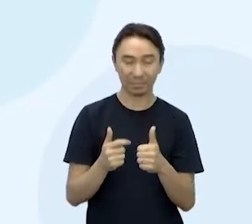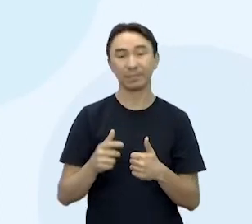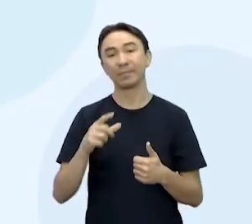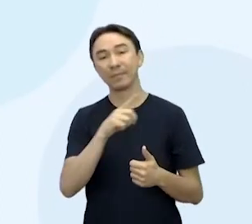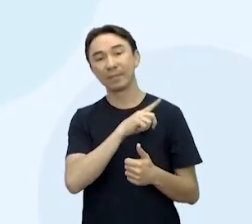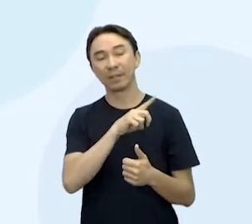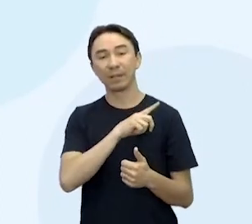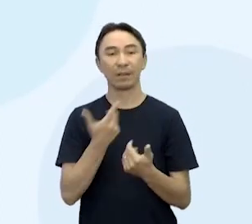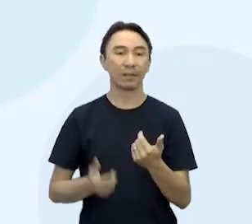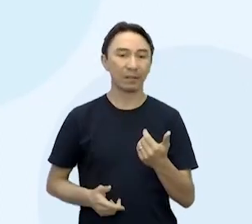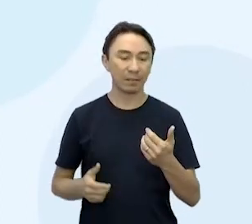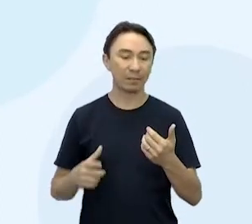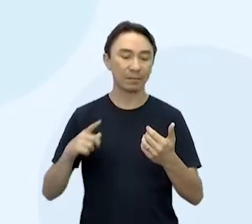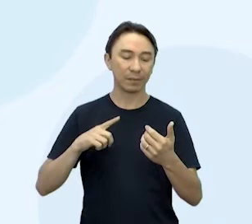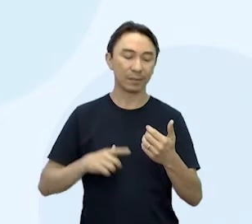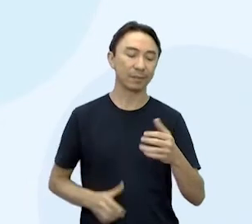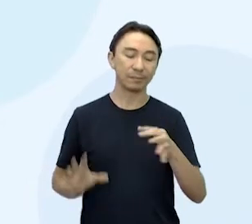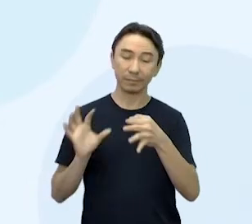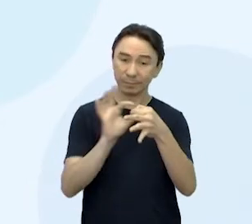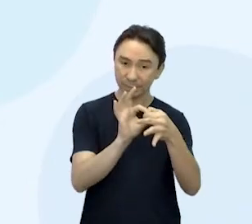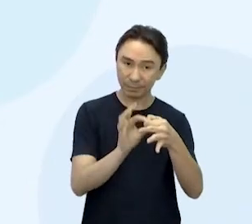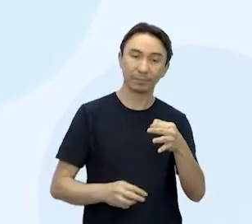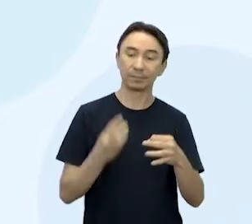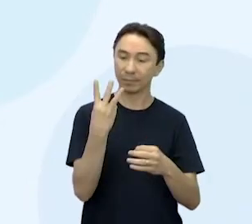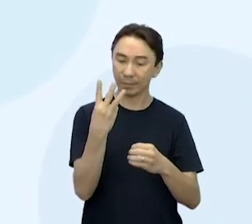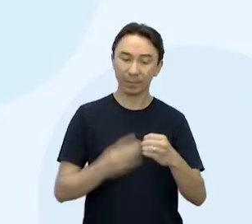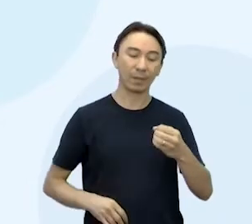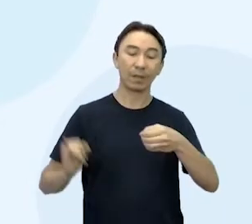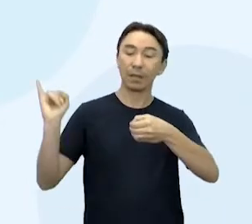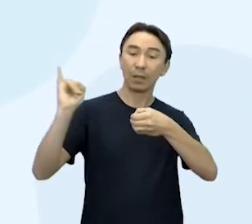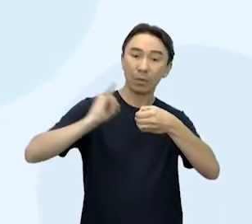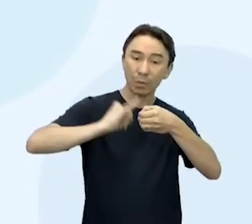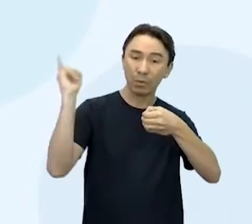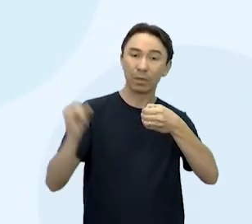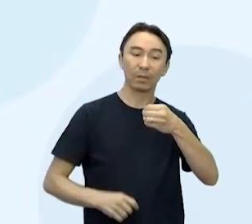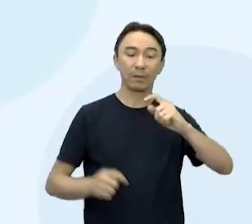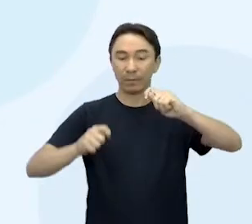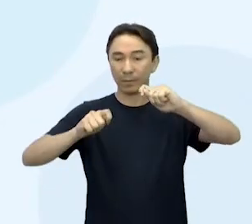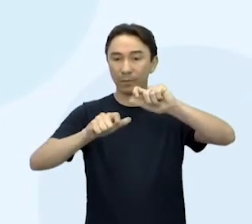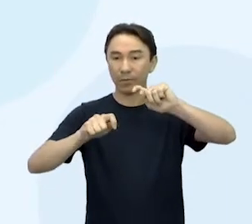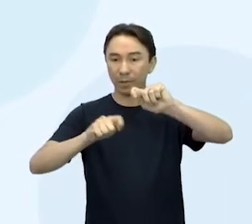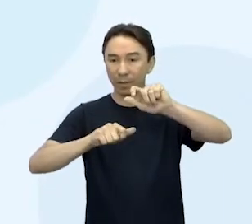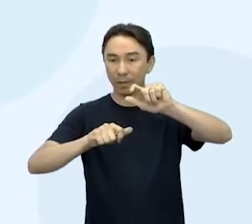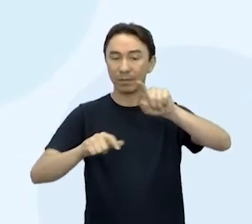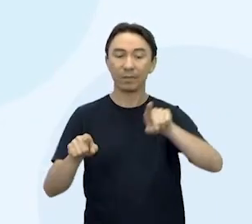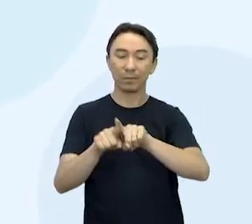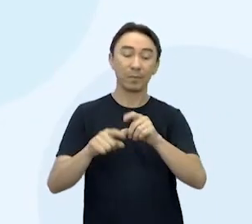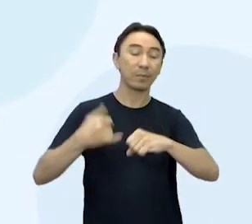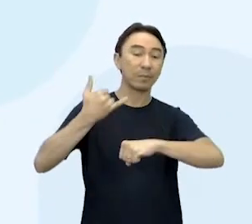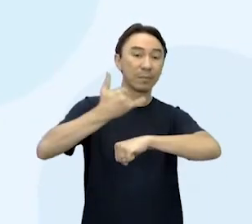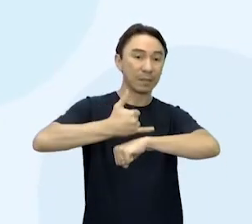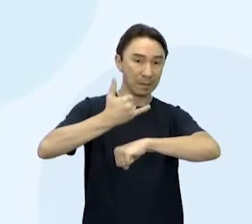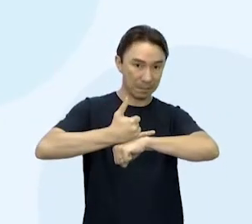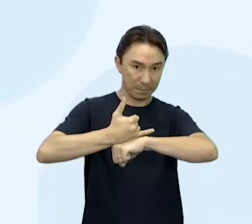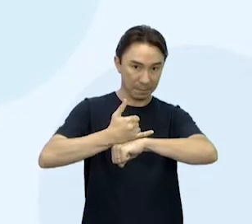eu tenho os 3 tipos de ligação. Ligação iônica, covalente e metálica, ok?